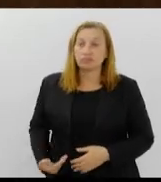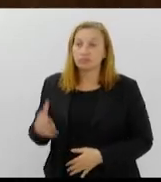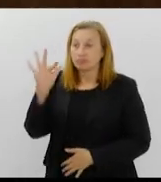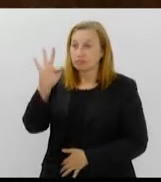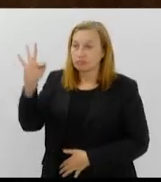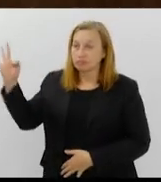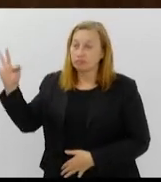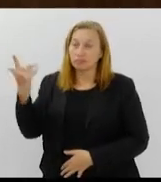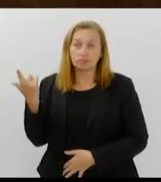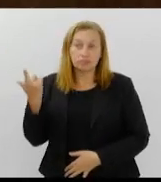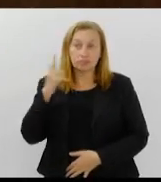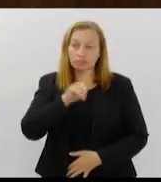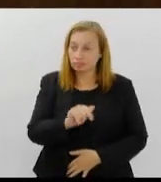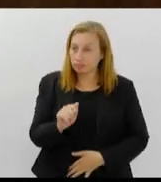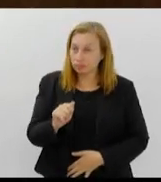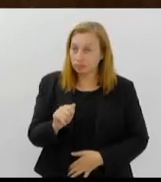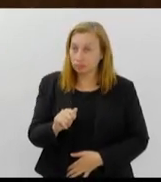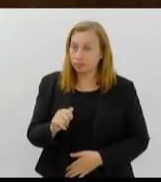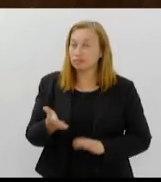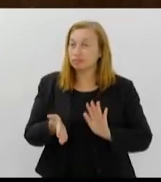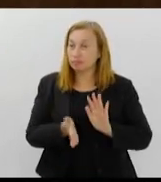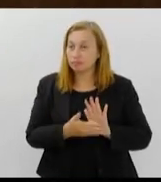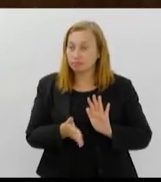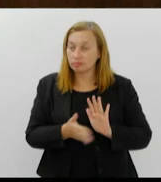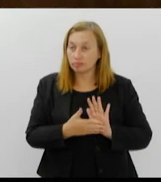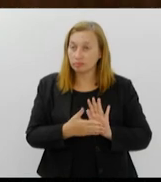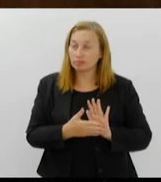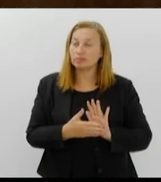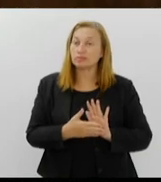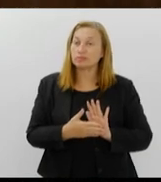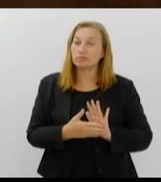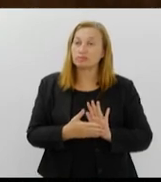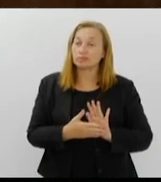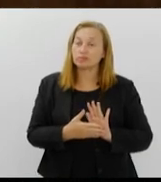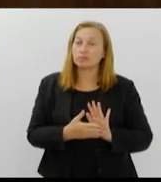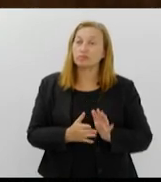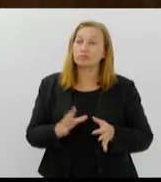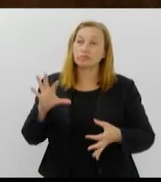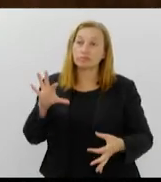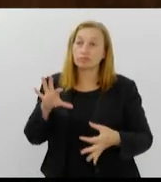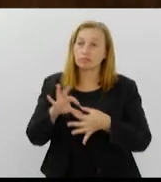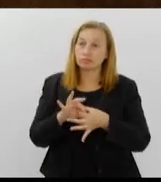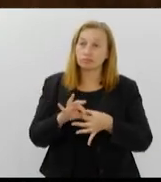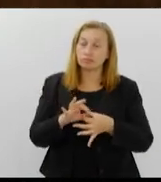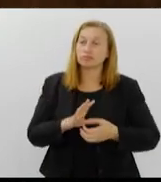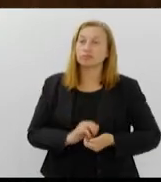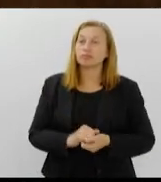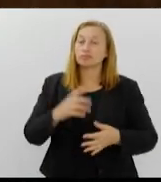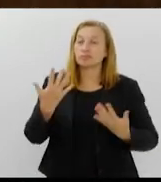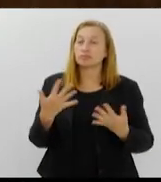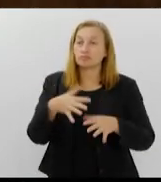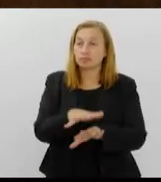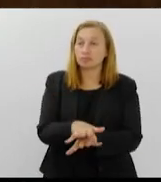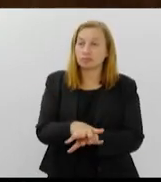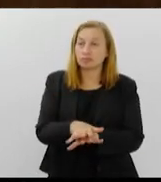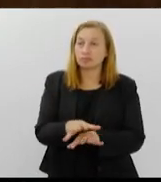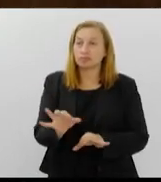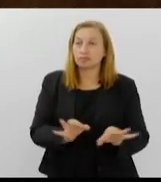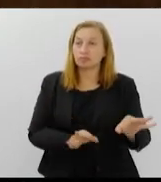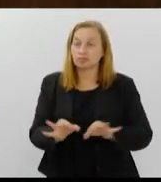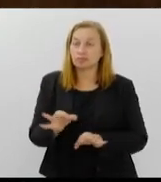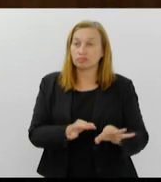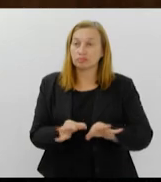federal conseguiu e propôs e fez isso, culminando com a inclusão do Programa